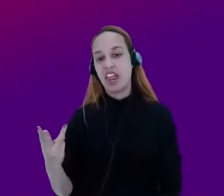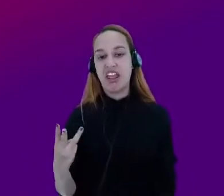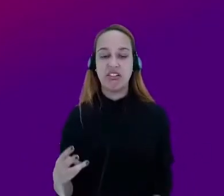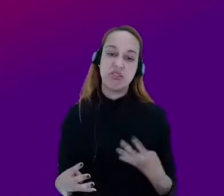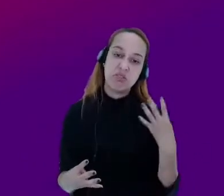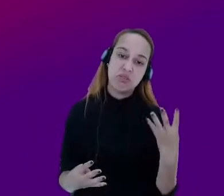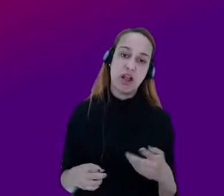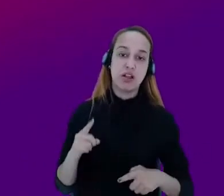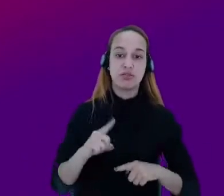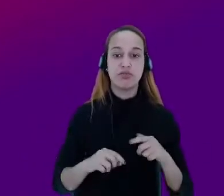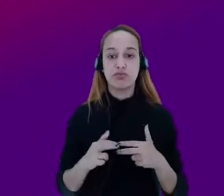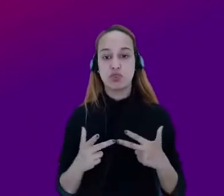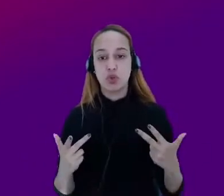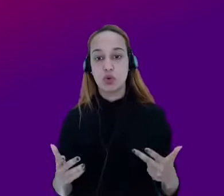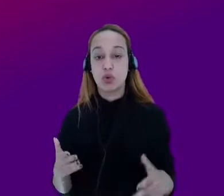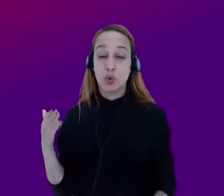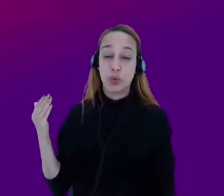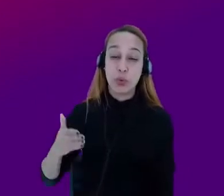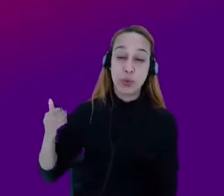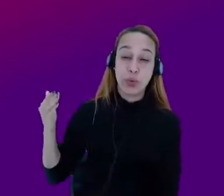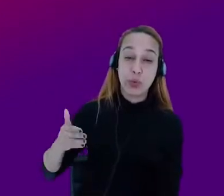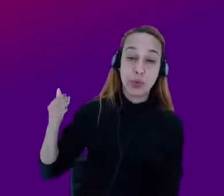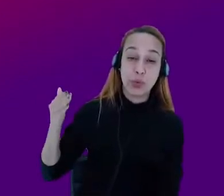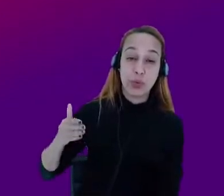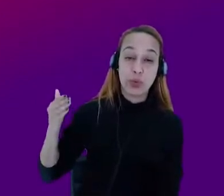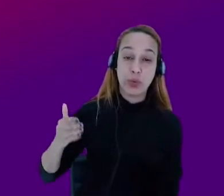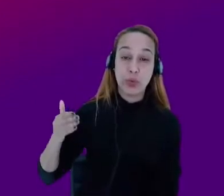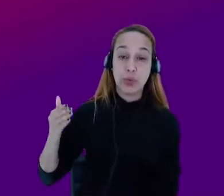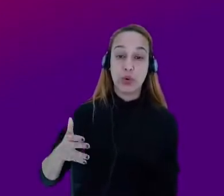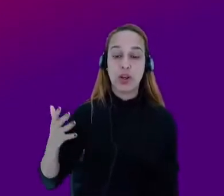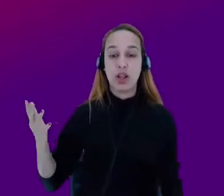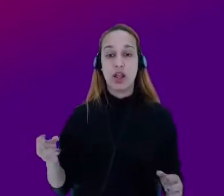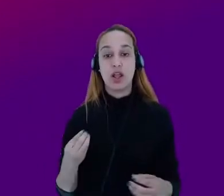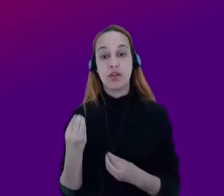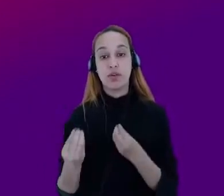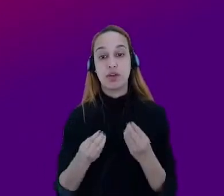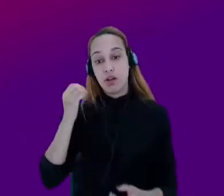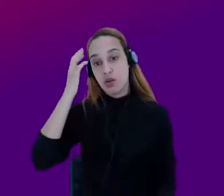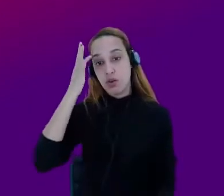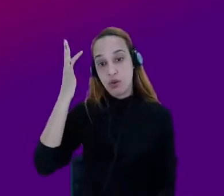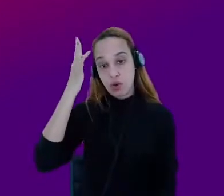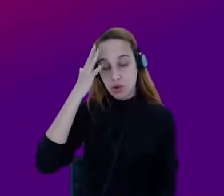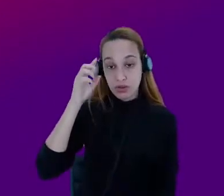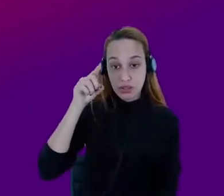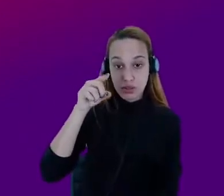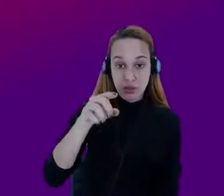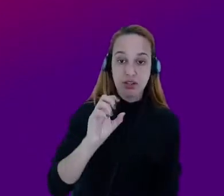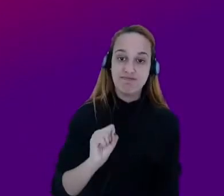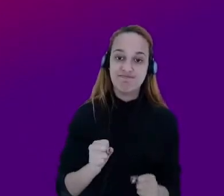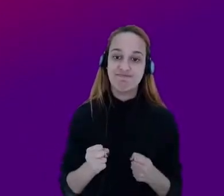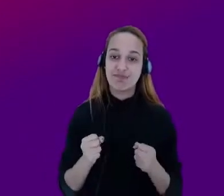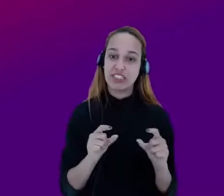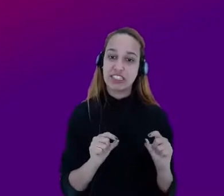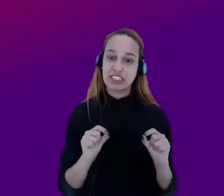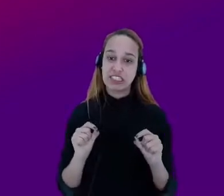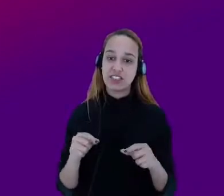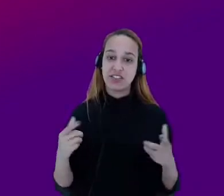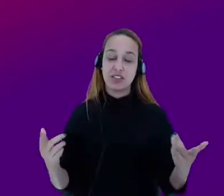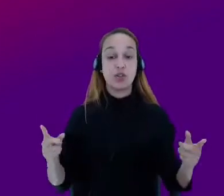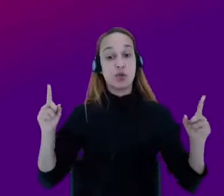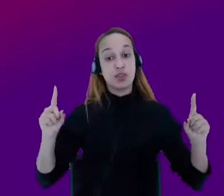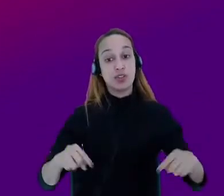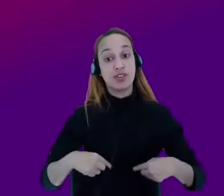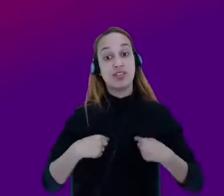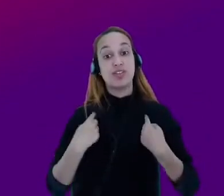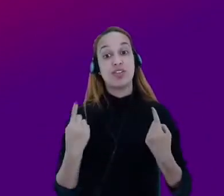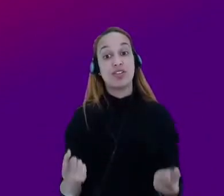com uma frequência muito grande. Você imagina como que você consegue consolidar isso e dar vazão. Então, um dos desafios dos corretores